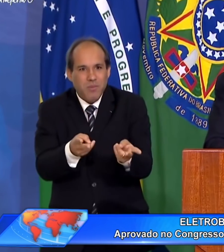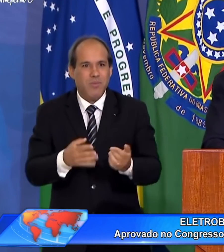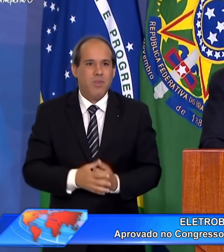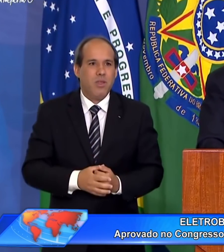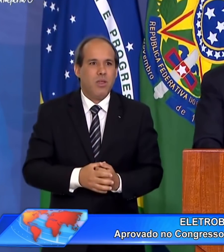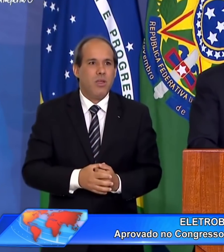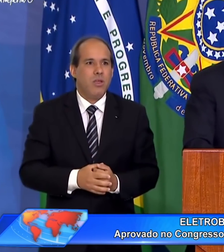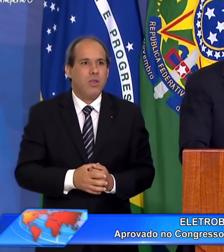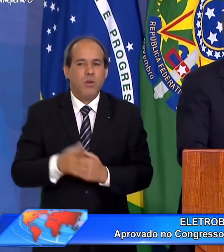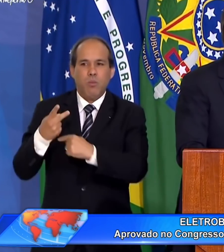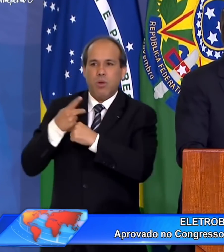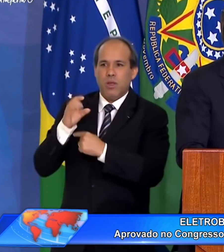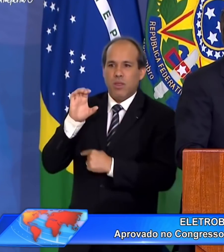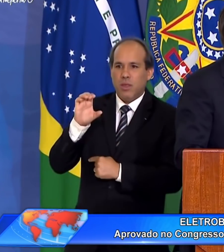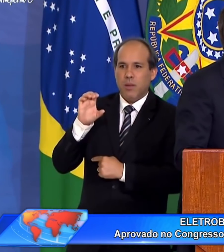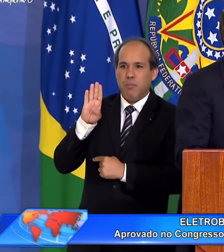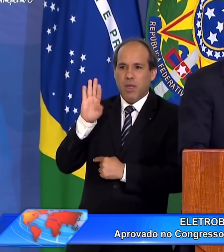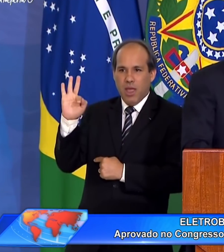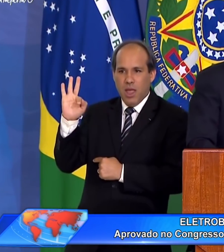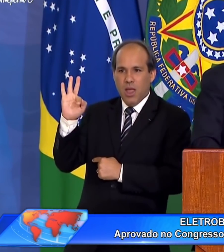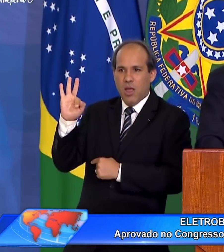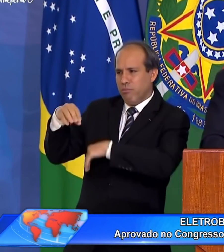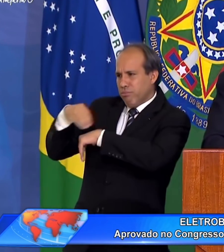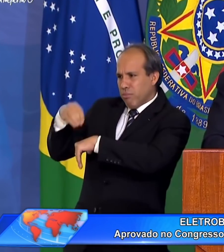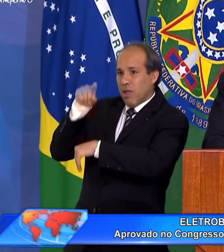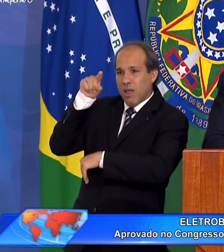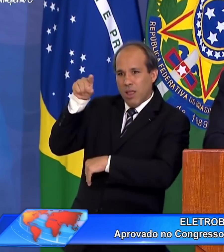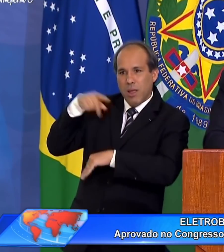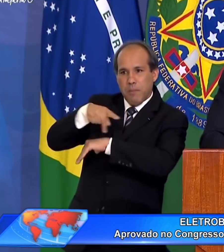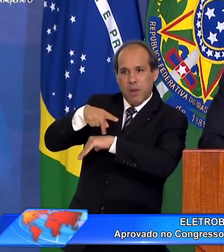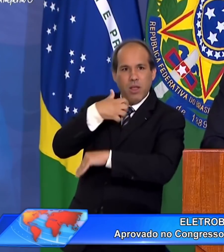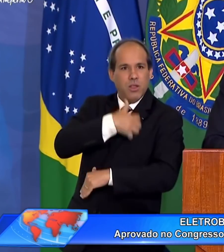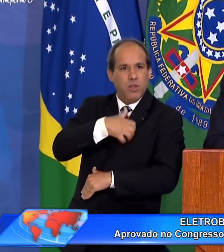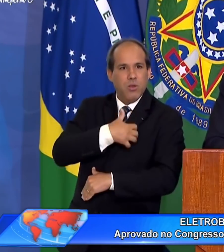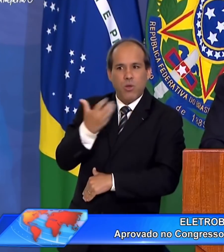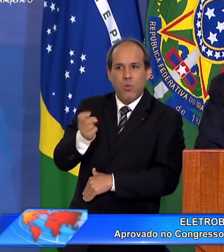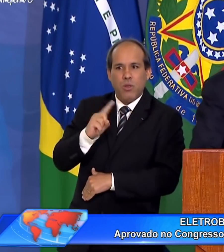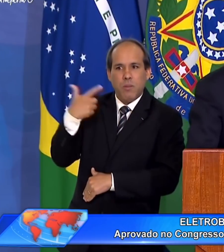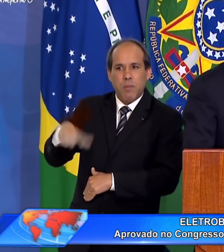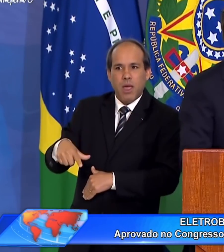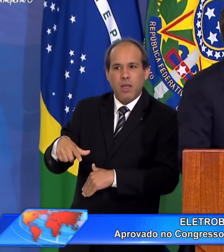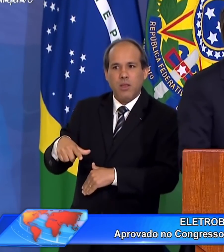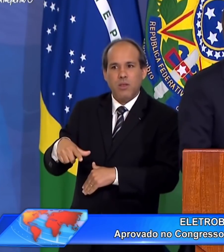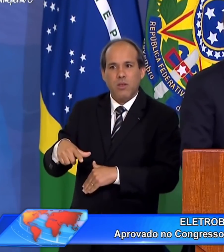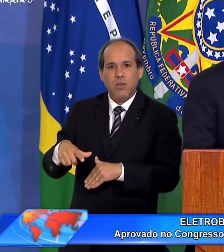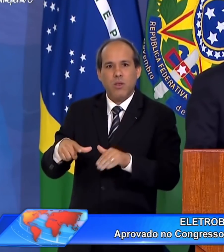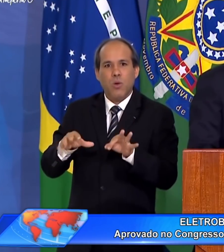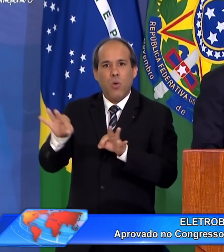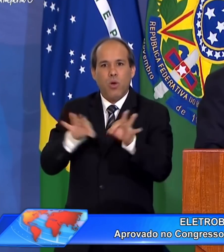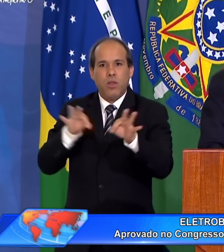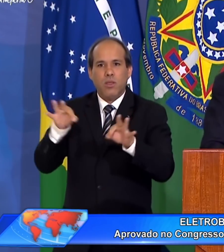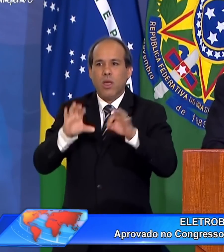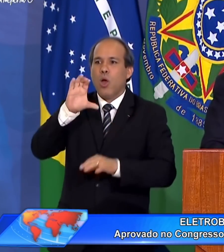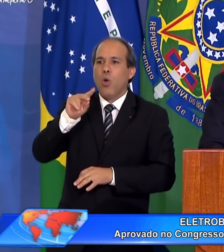Jair Bolsonaro, recebeu 258 votos a favor e 136 contra. O texto agora segue para sua sanção